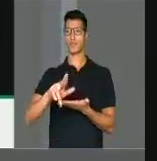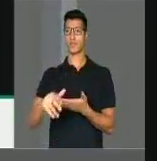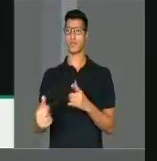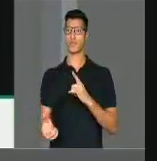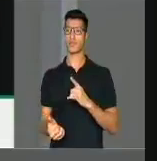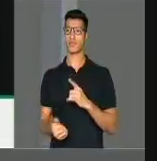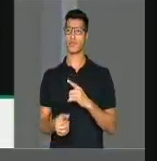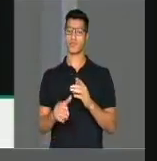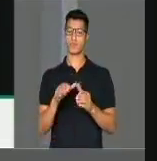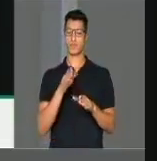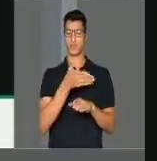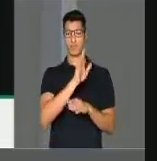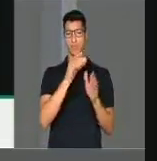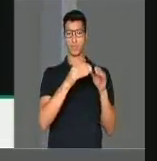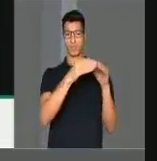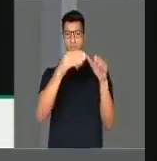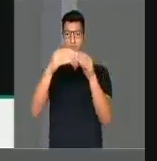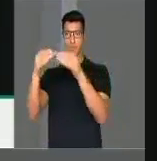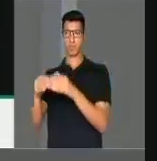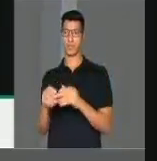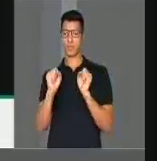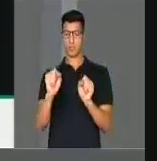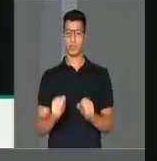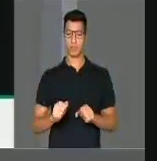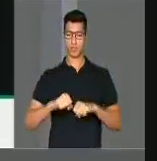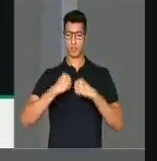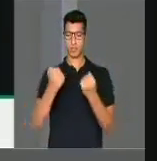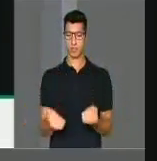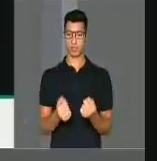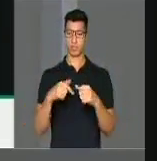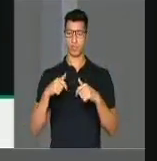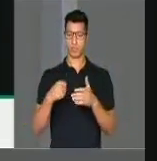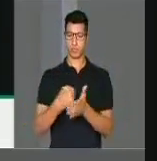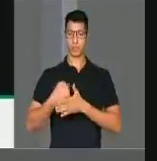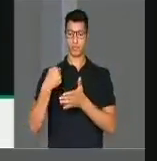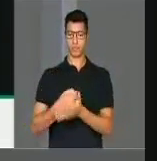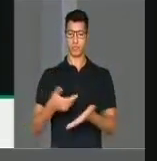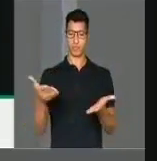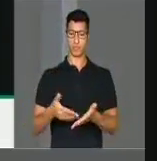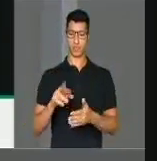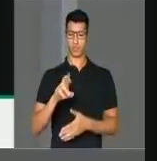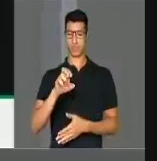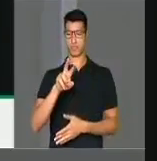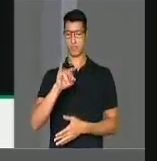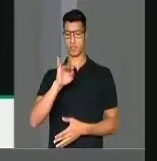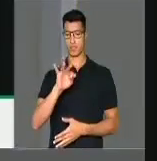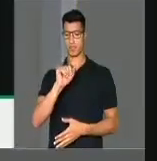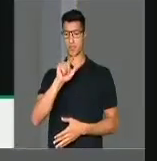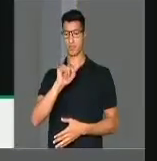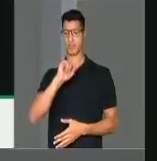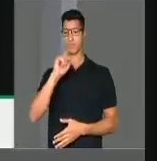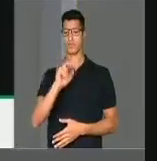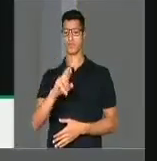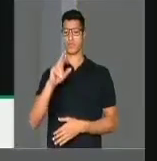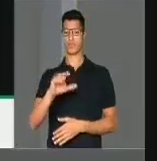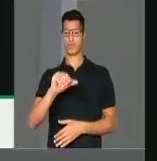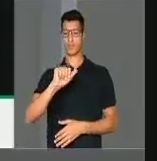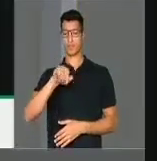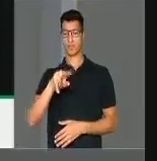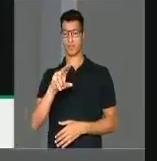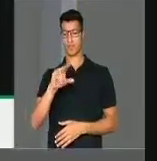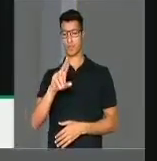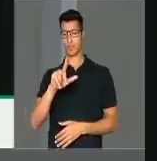muitos setores que poderão fortalecer. Estamos lutando agora para a revitalização da